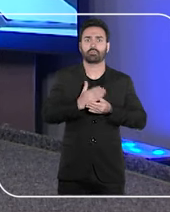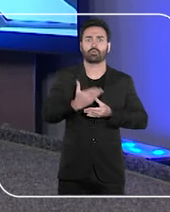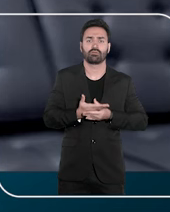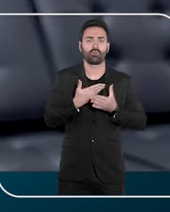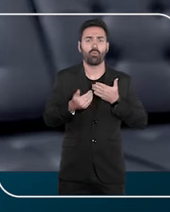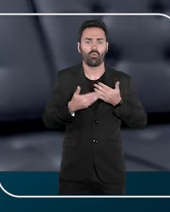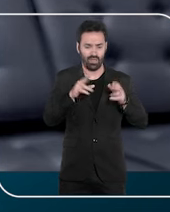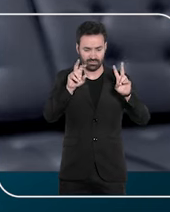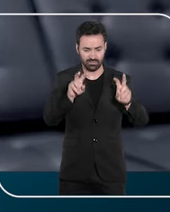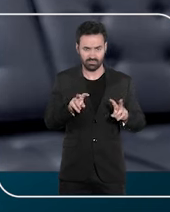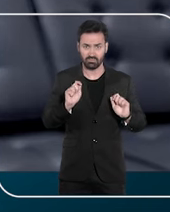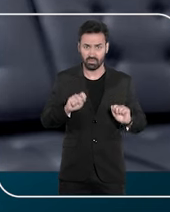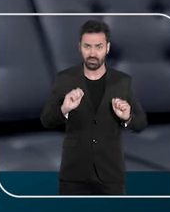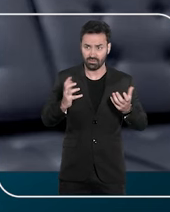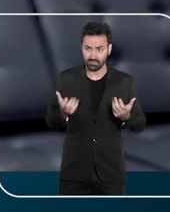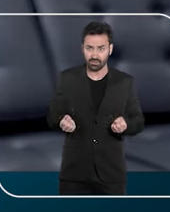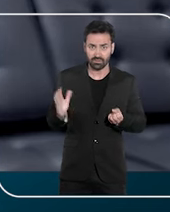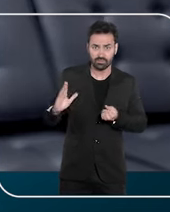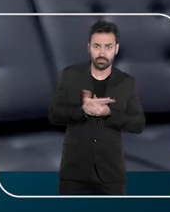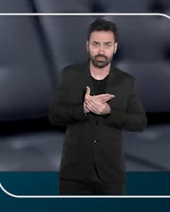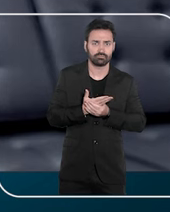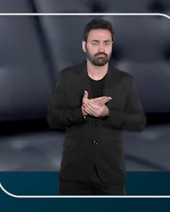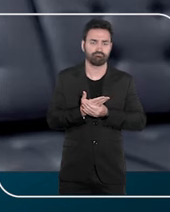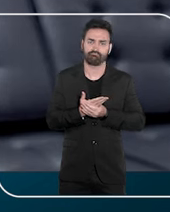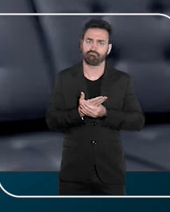tribunais. Não só